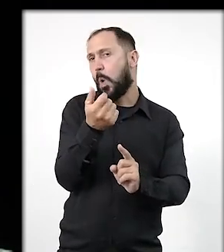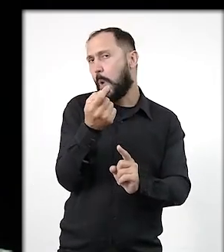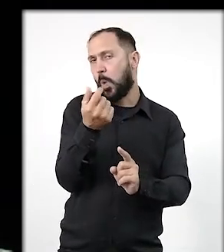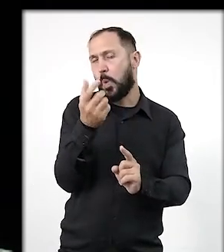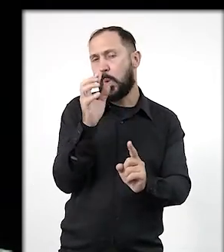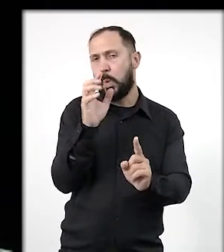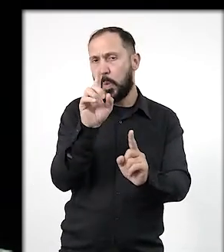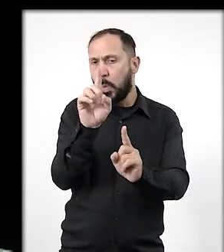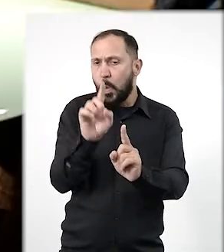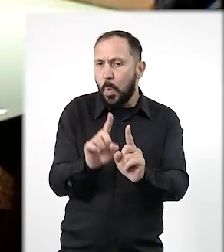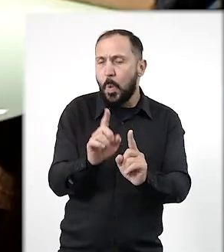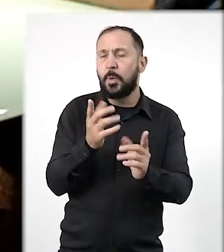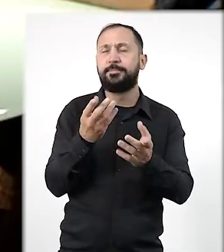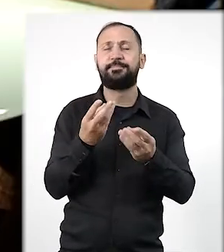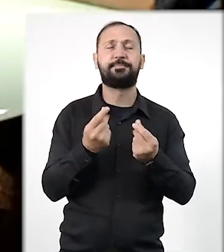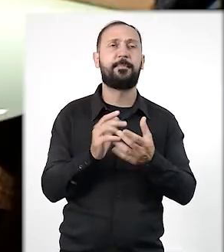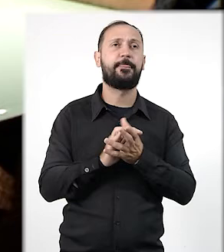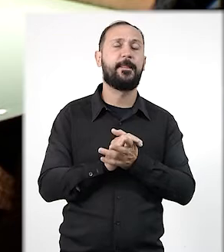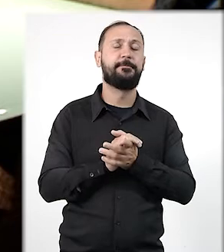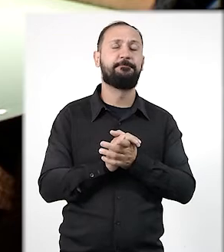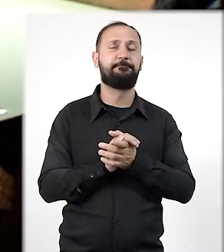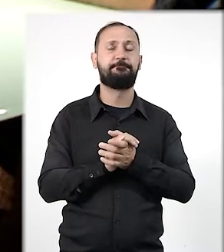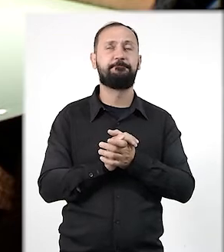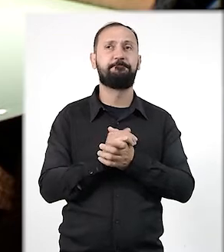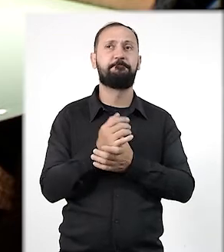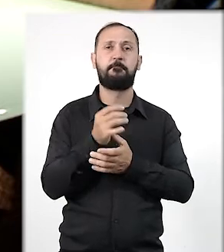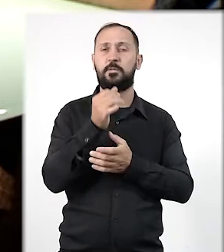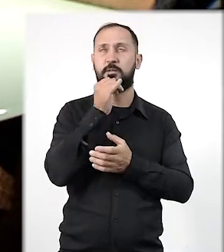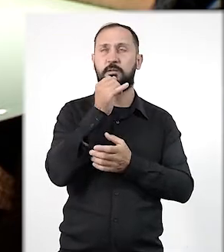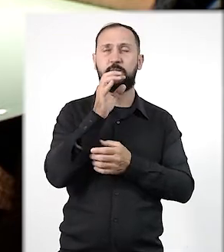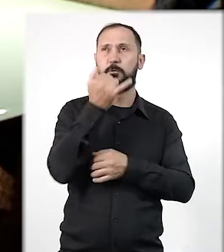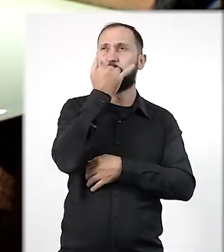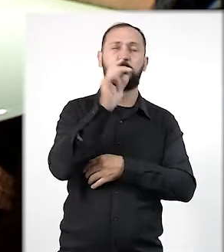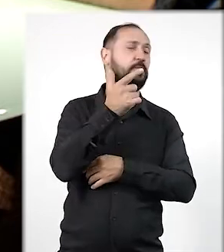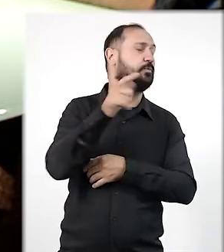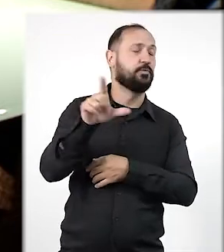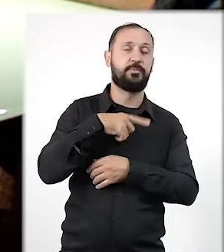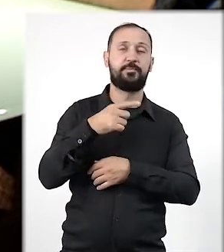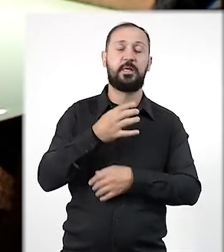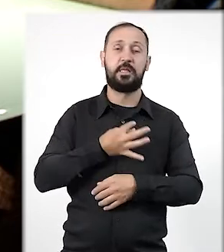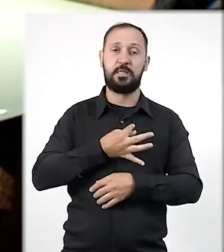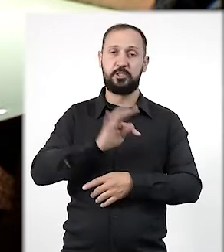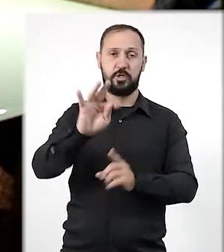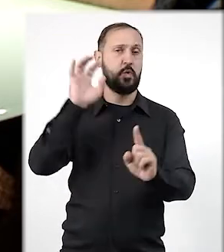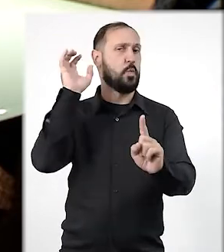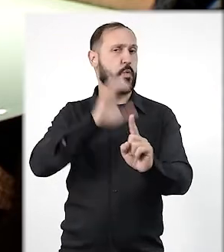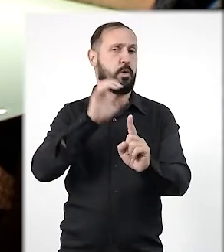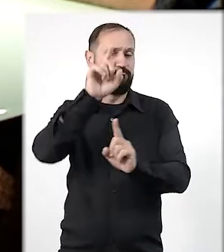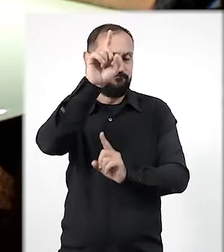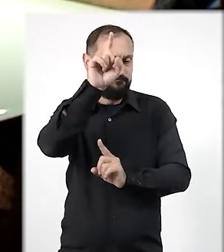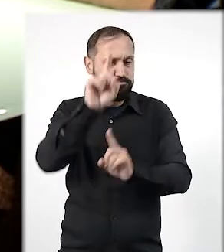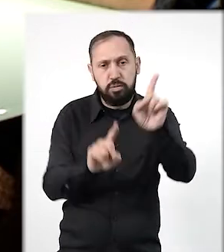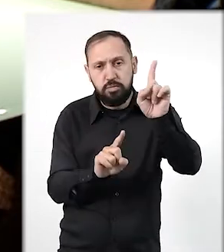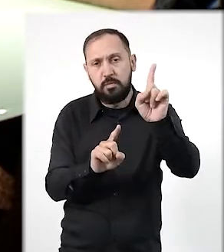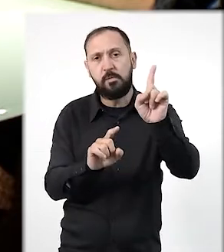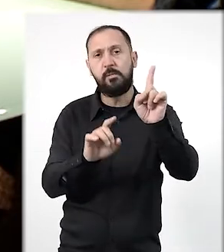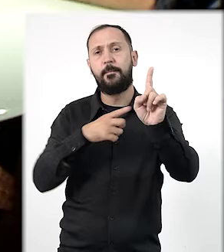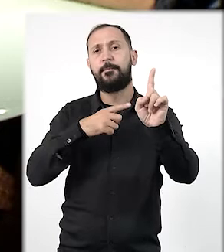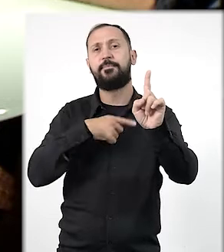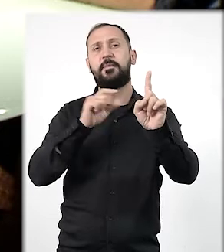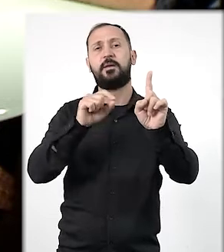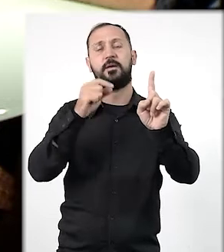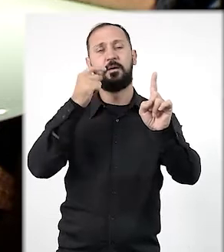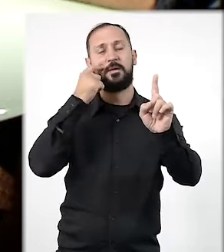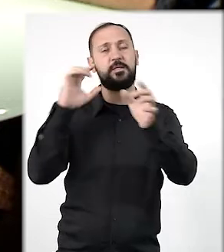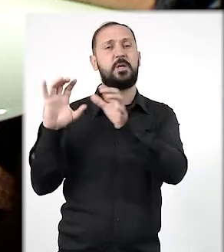posso deduzir que ele tem, aliás, ao contrário, ele tem um alto nível de exposição à testosterona e possivelmente nesse